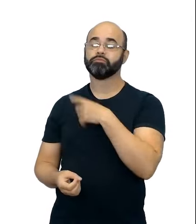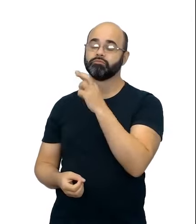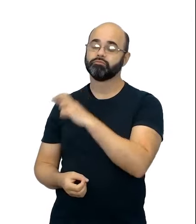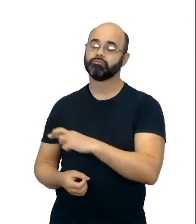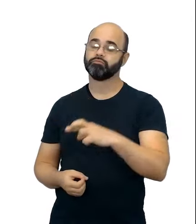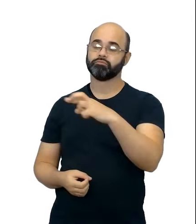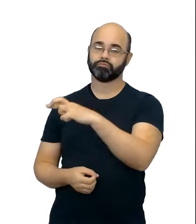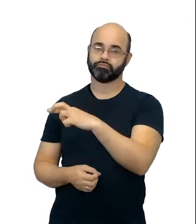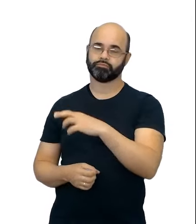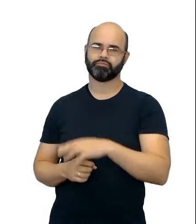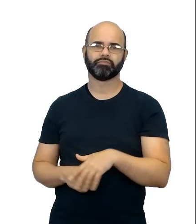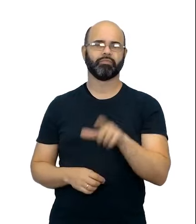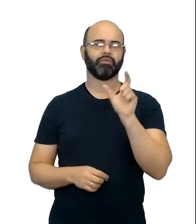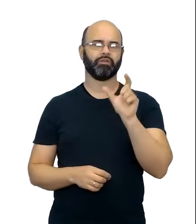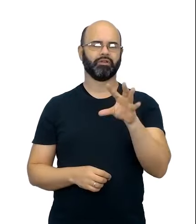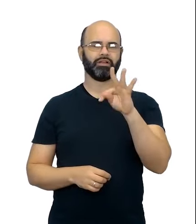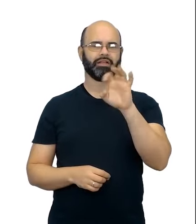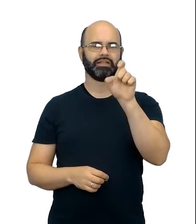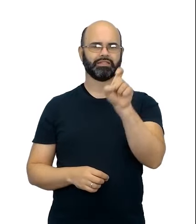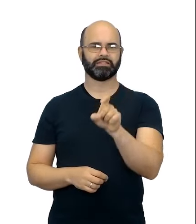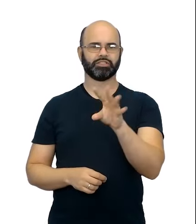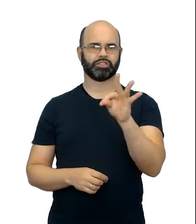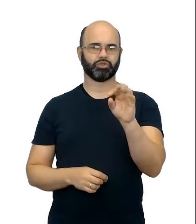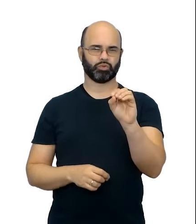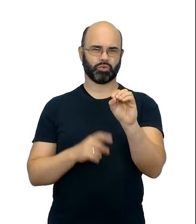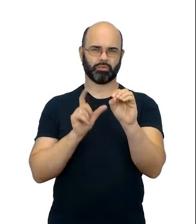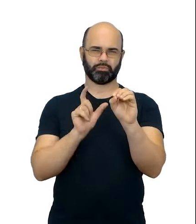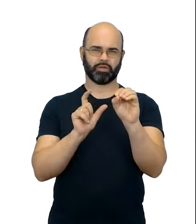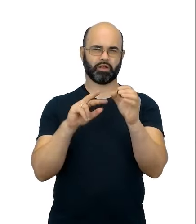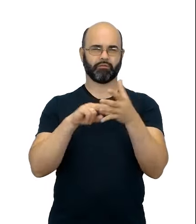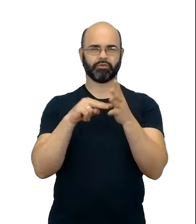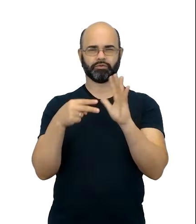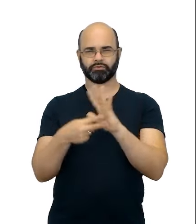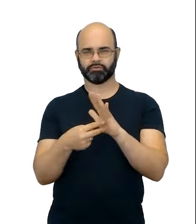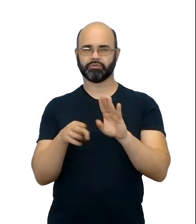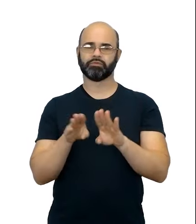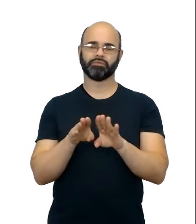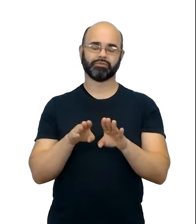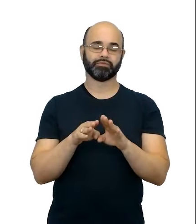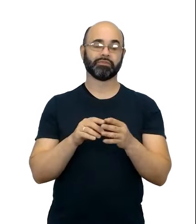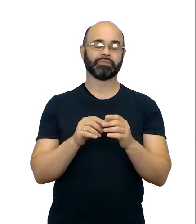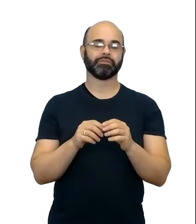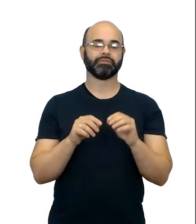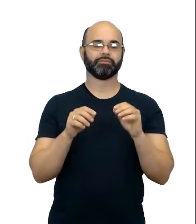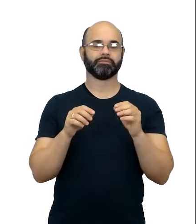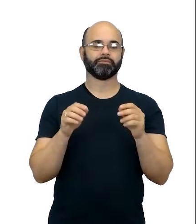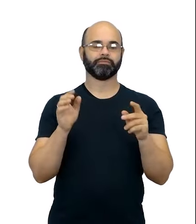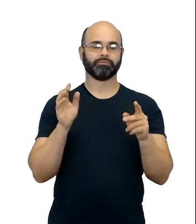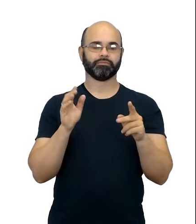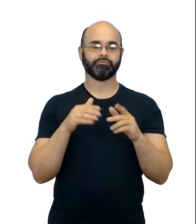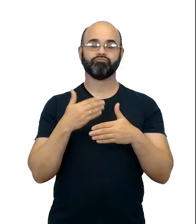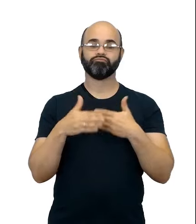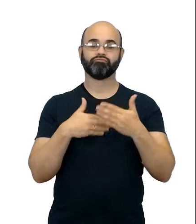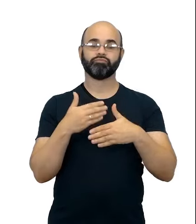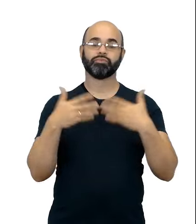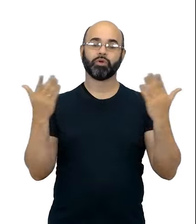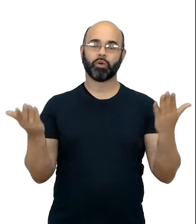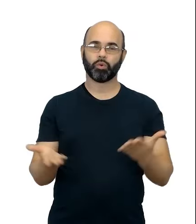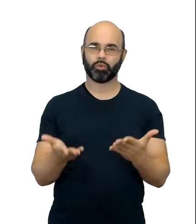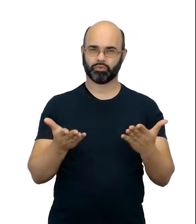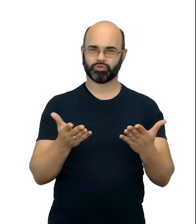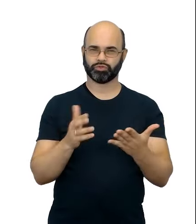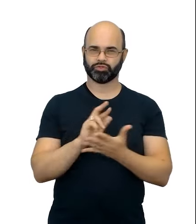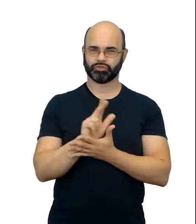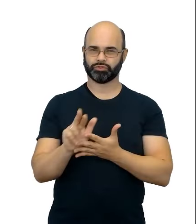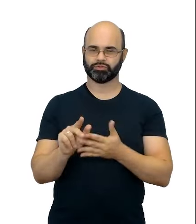A palavra texto se estendeu a esses enunciados híbridos de novo tipo, de tal modo que hoje falamos